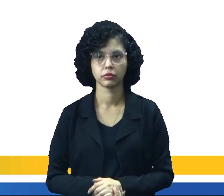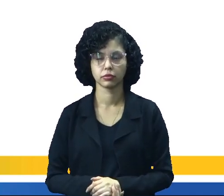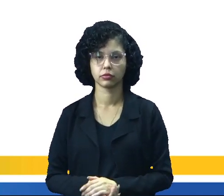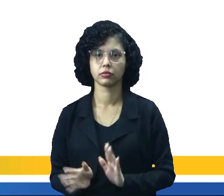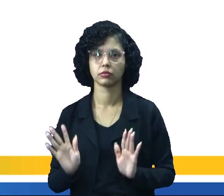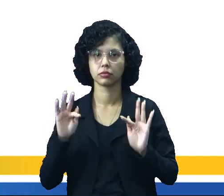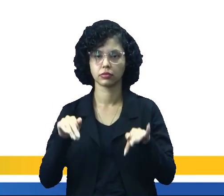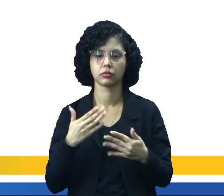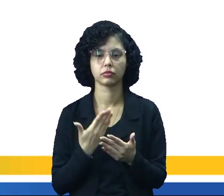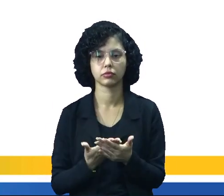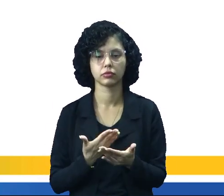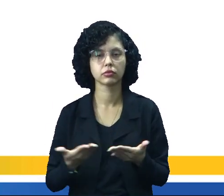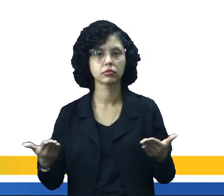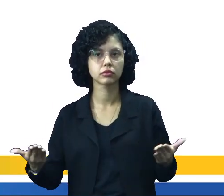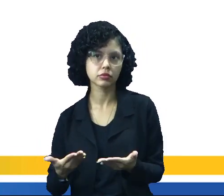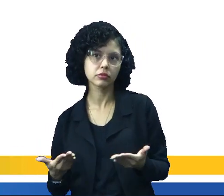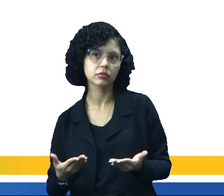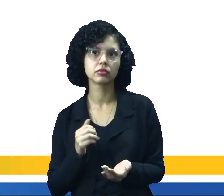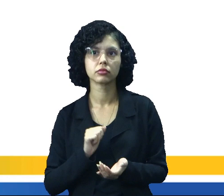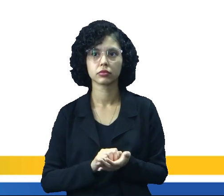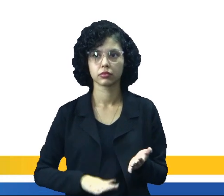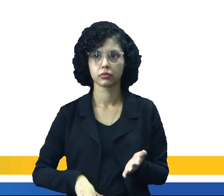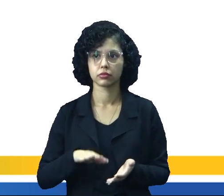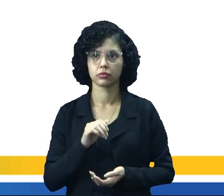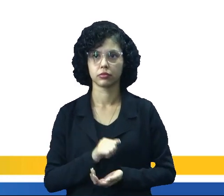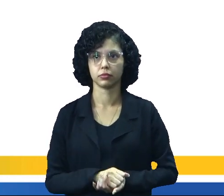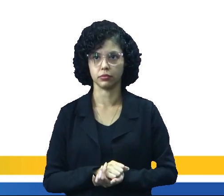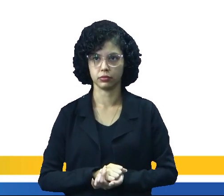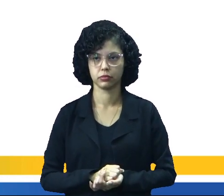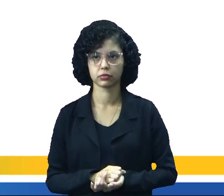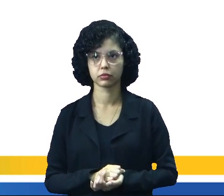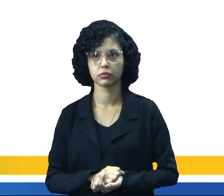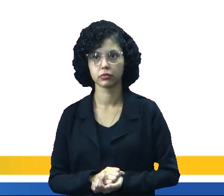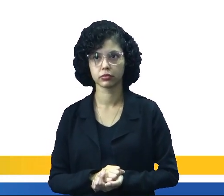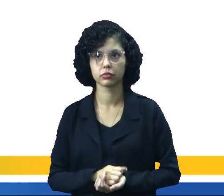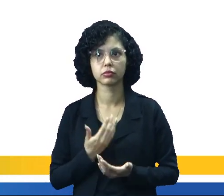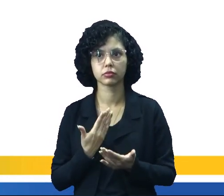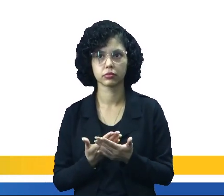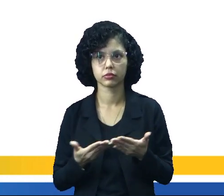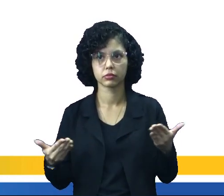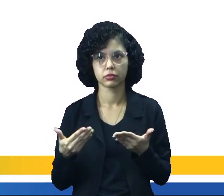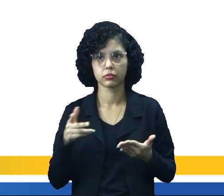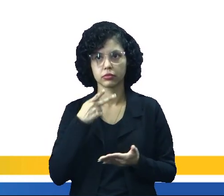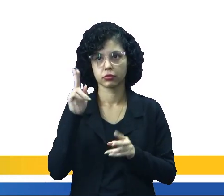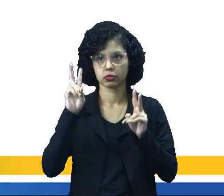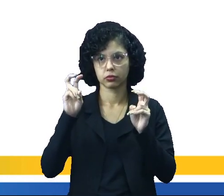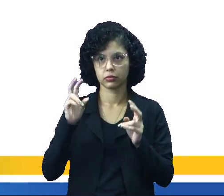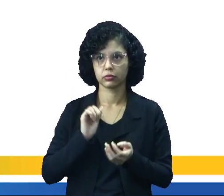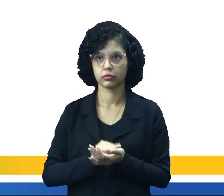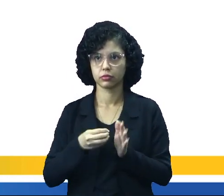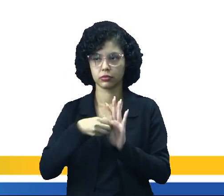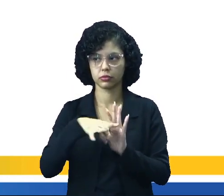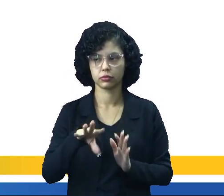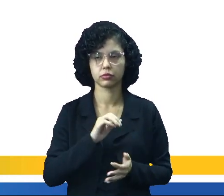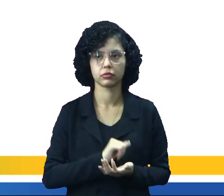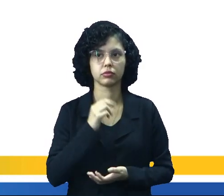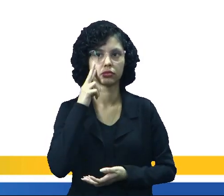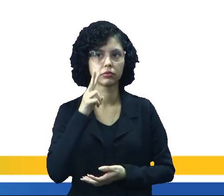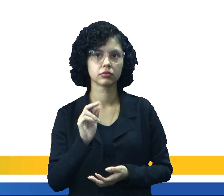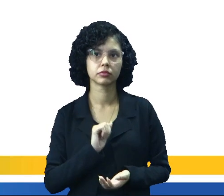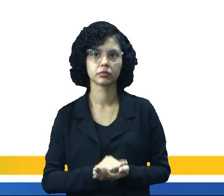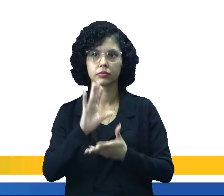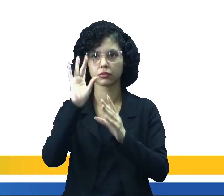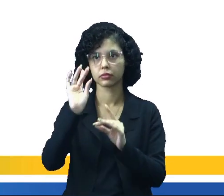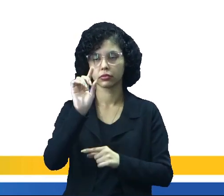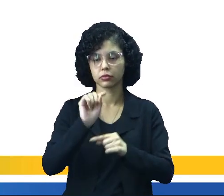para finalizar, vamos fazer uma pequena atividade, né? Na aula de hoje falamos sobre a arte abstrata e vimos